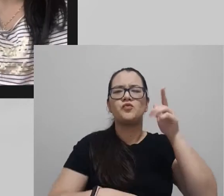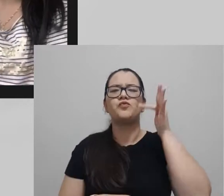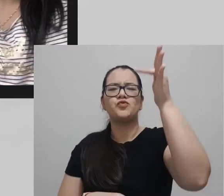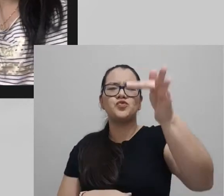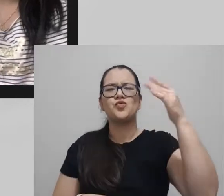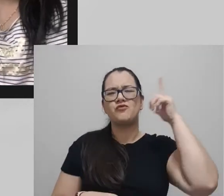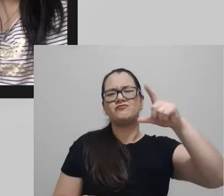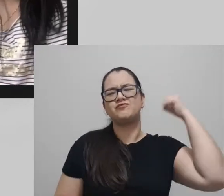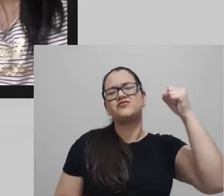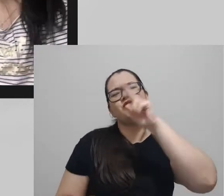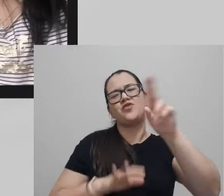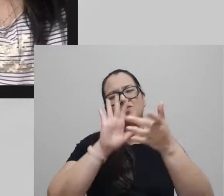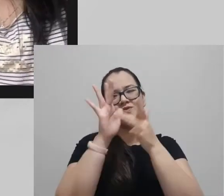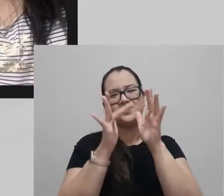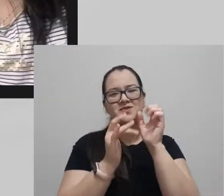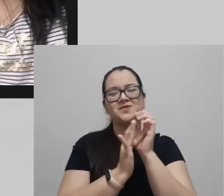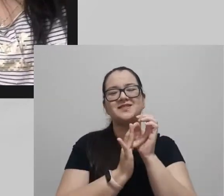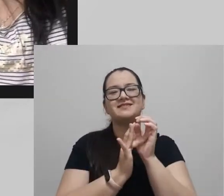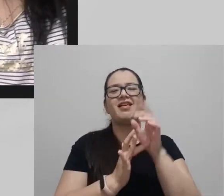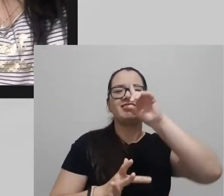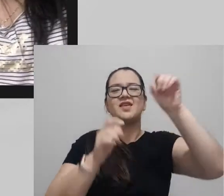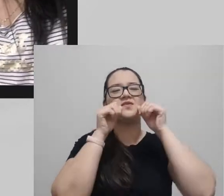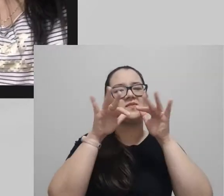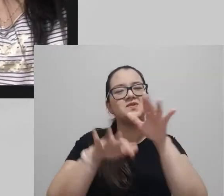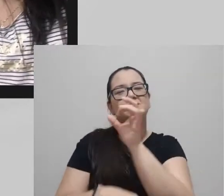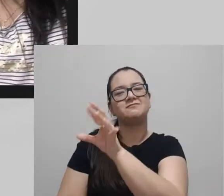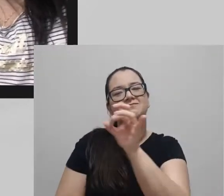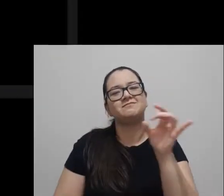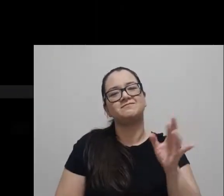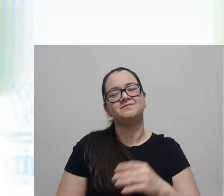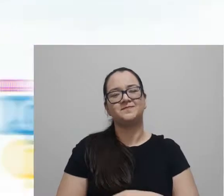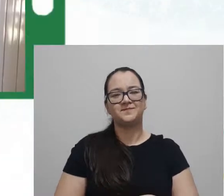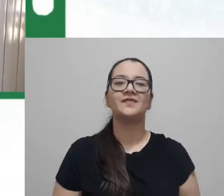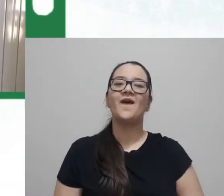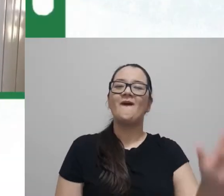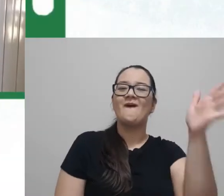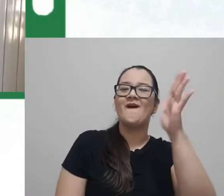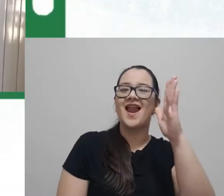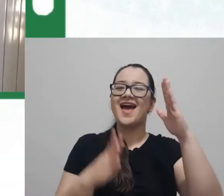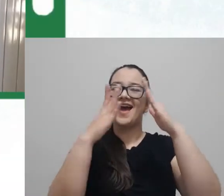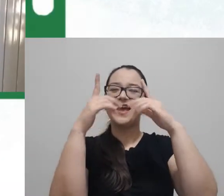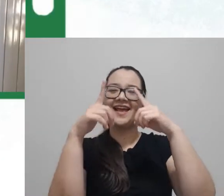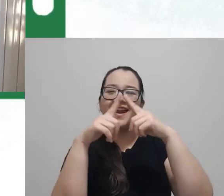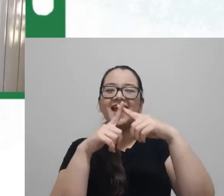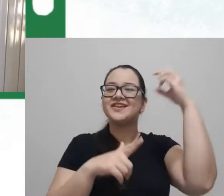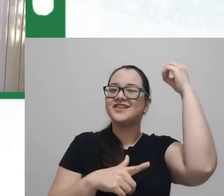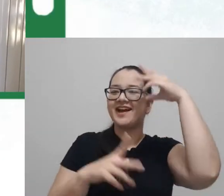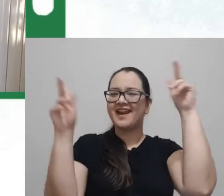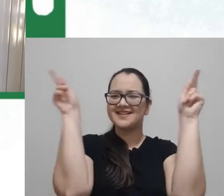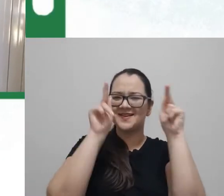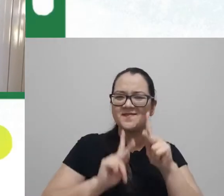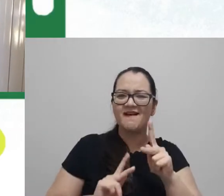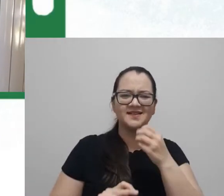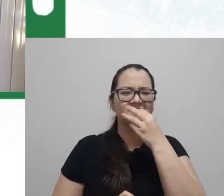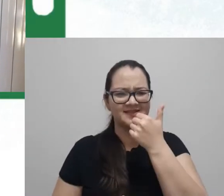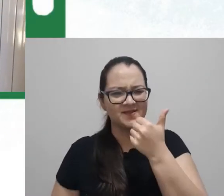vitória em nome de Jesus. Que Deus abençoe a cada um de vocês. Olá, igreja, graça e paz,